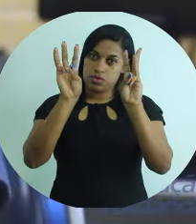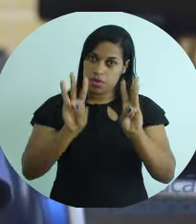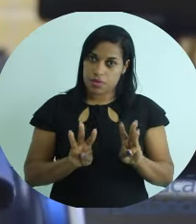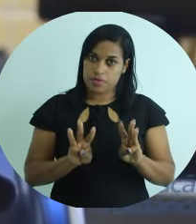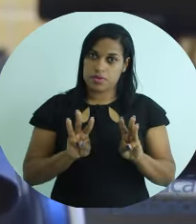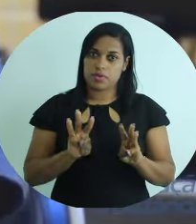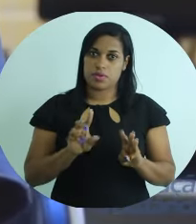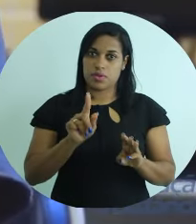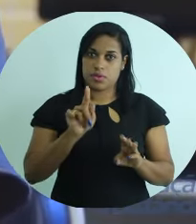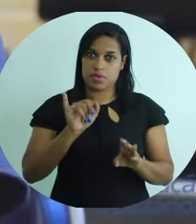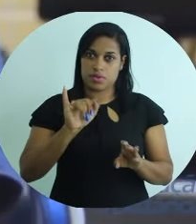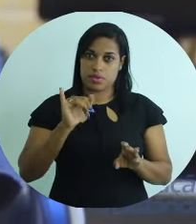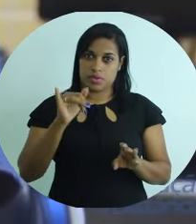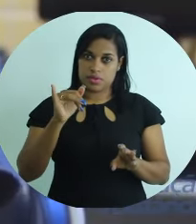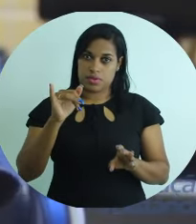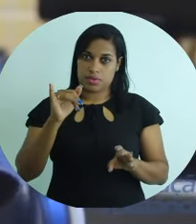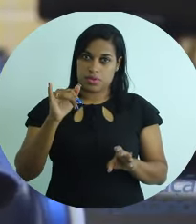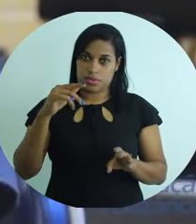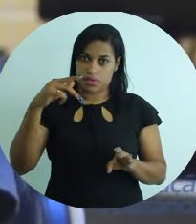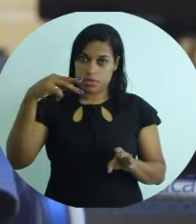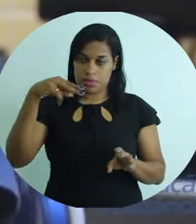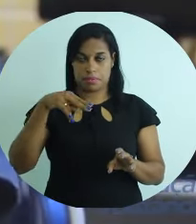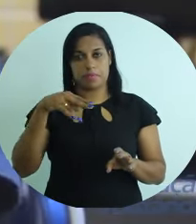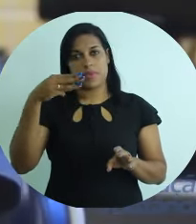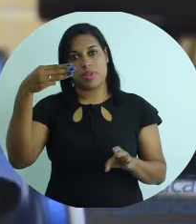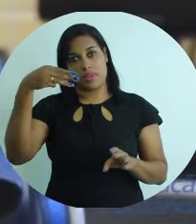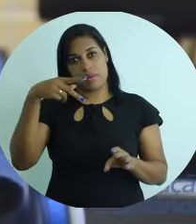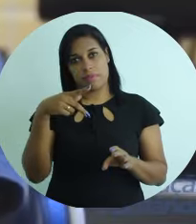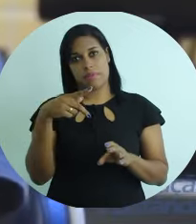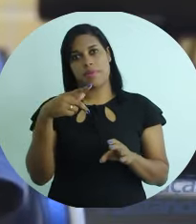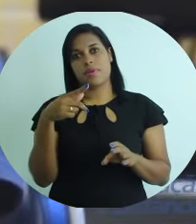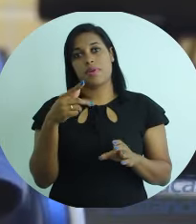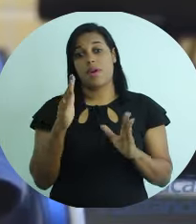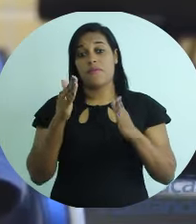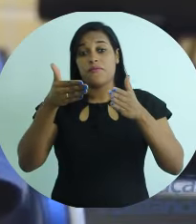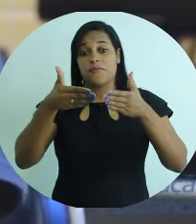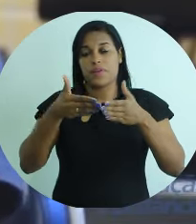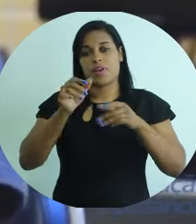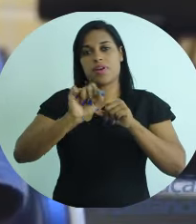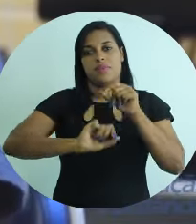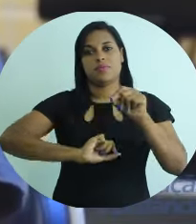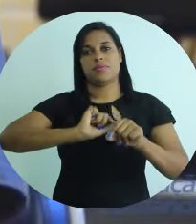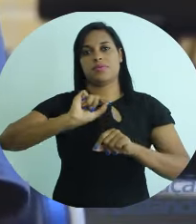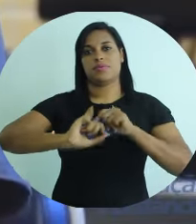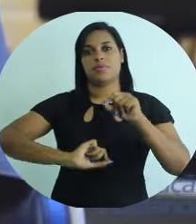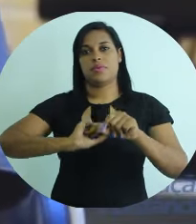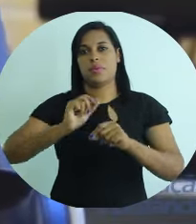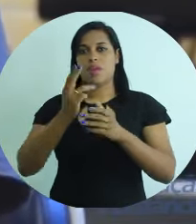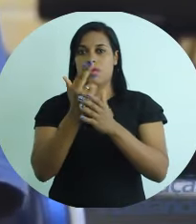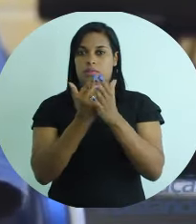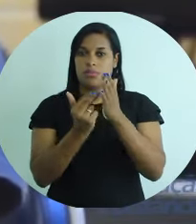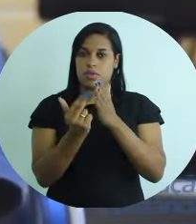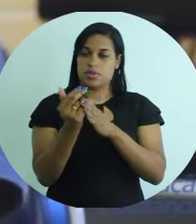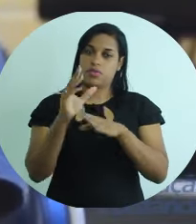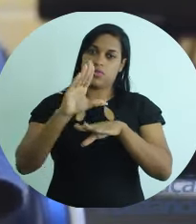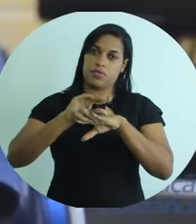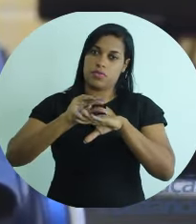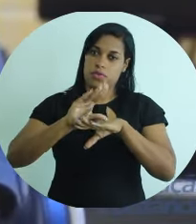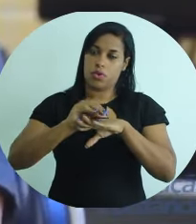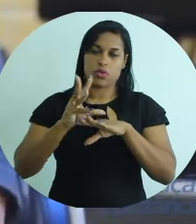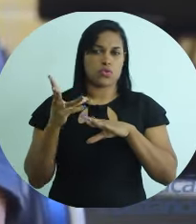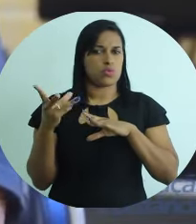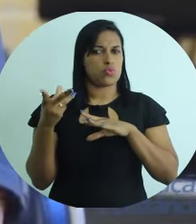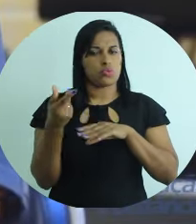caso, o GIMP, um editor de imagens focado na manipulação de imagens, fotografias, tudo